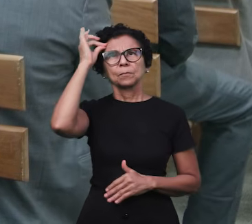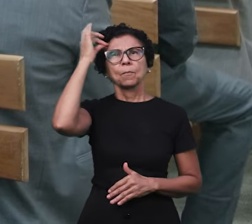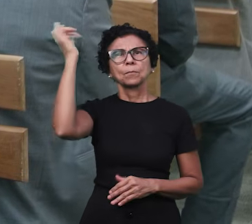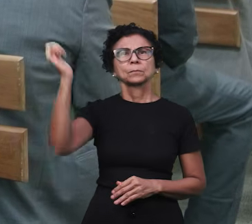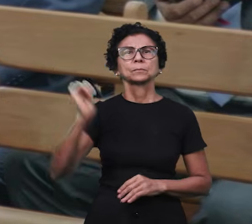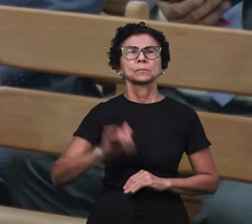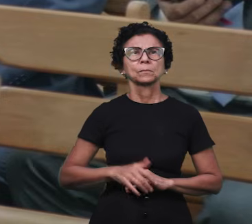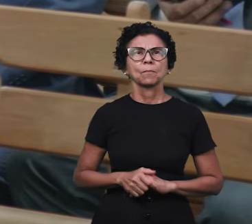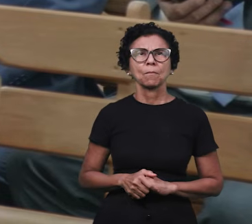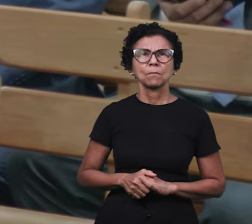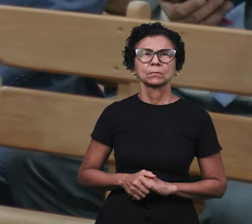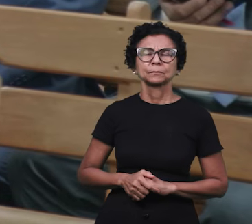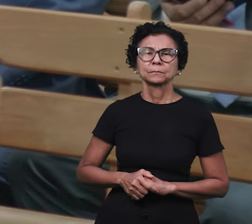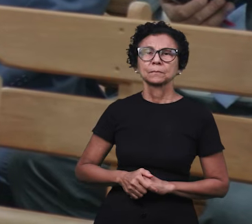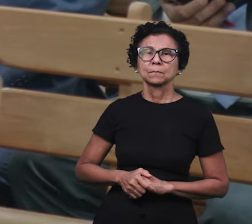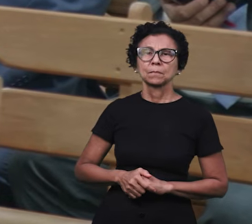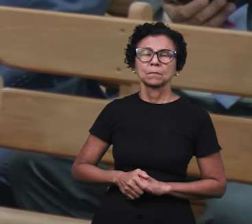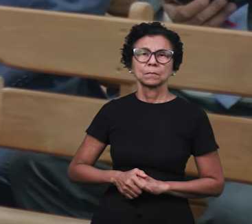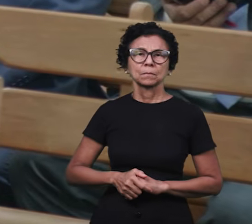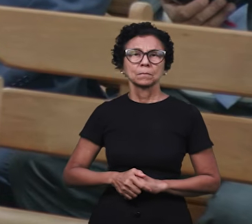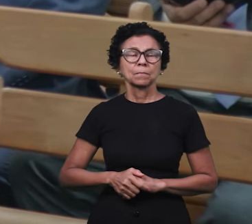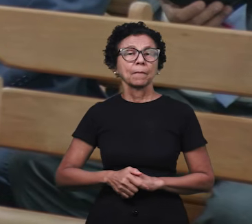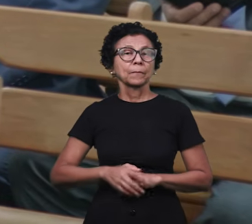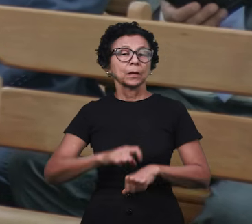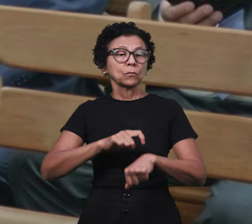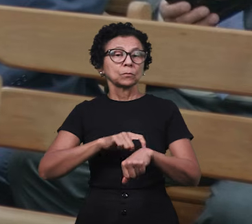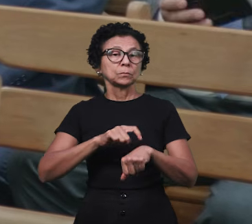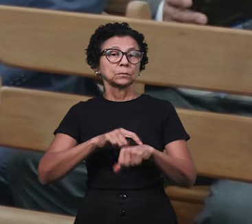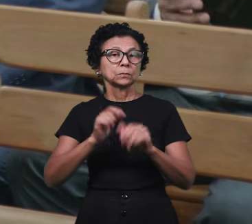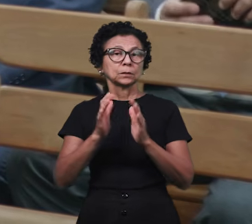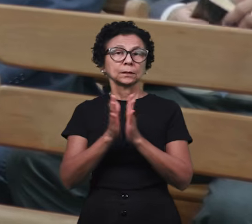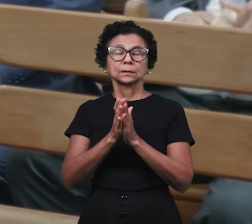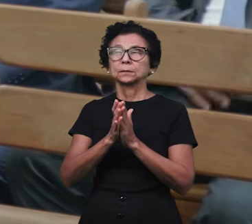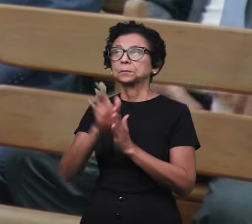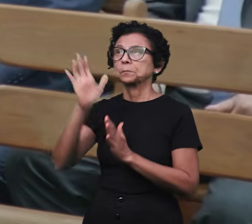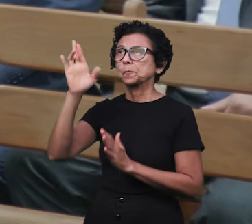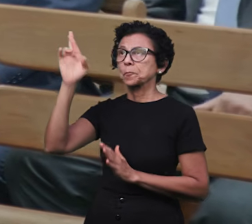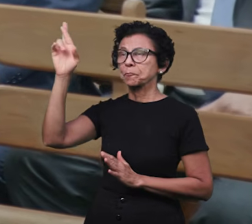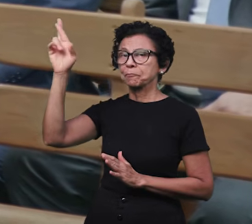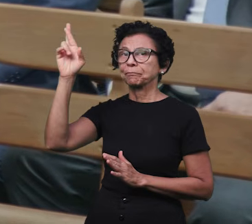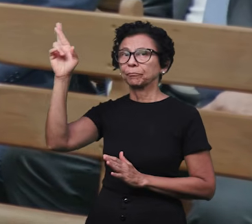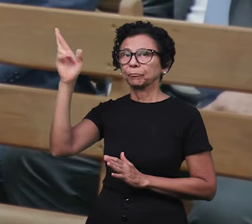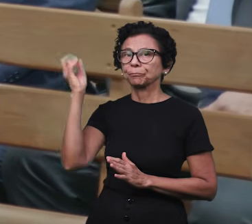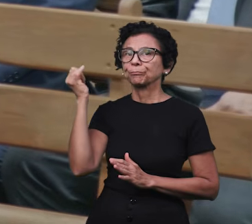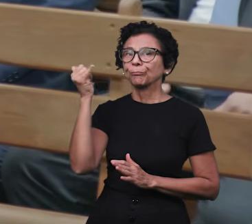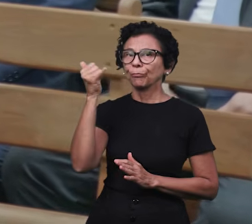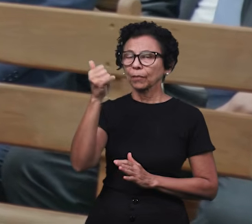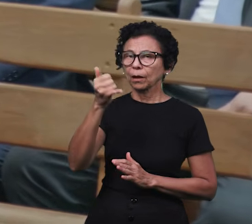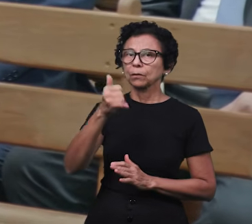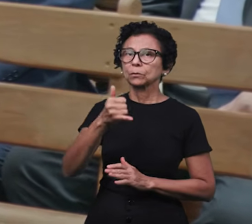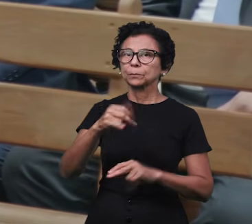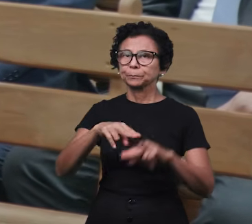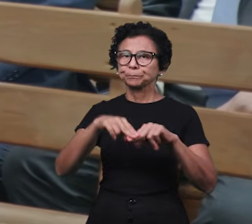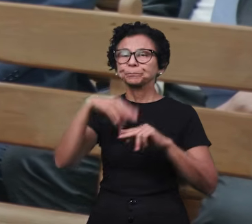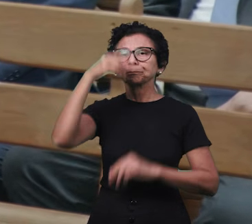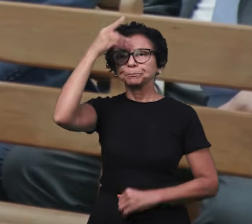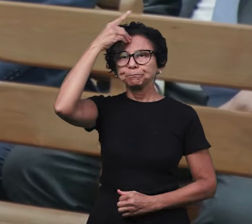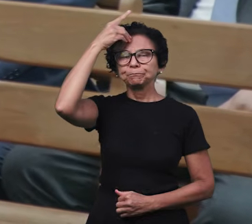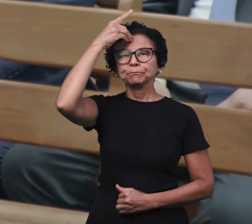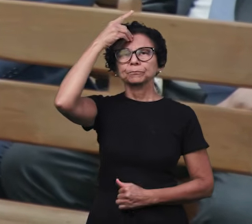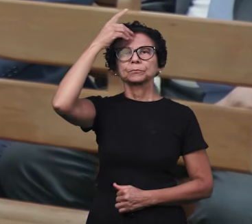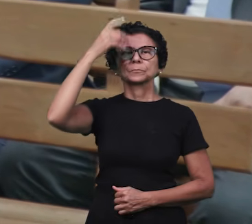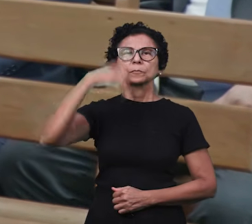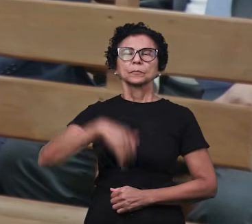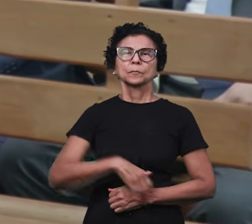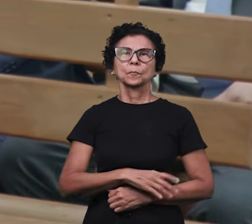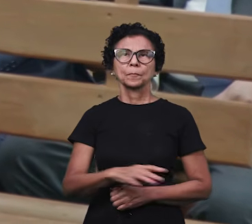Cristo. Primeiro momento de oração, busca ao Senhor, e o Senhor falou conosco profundamente